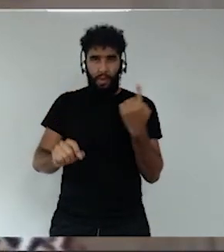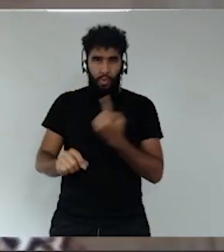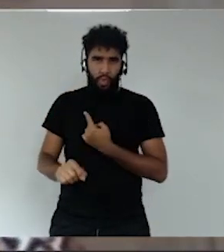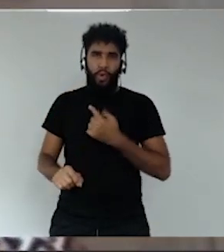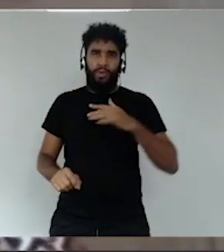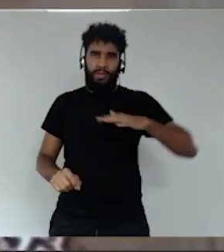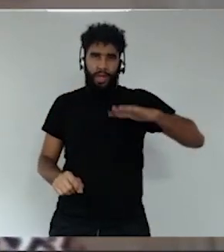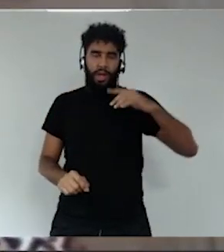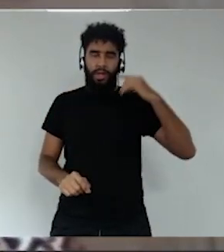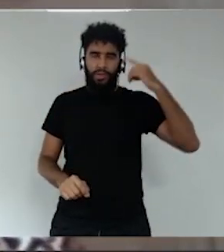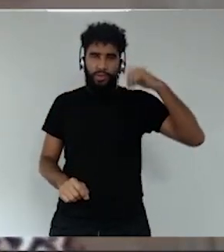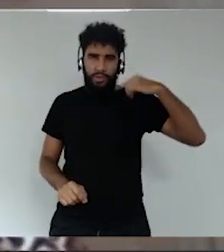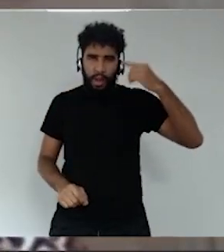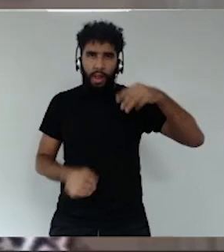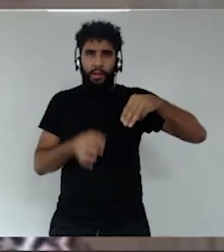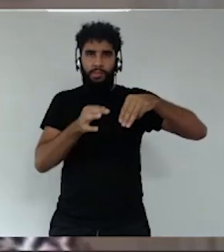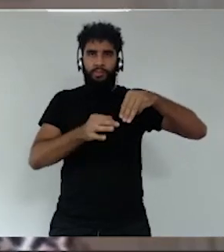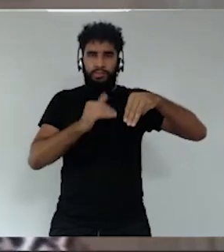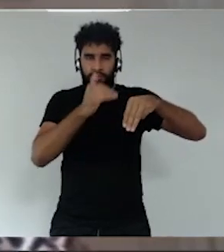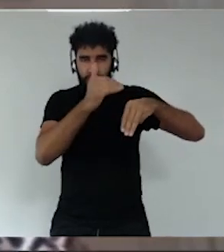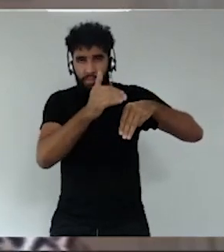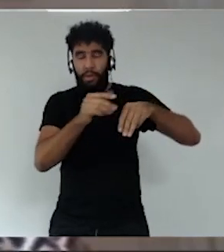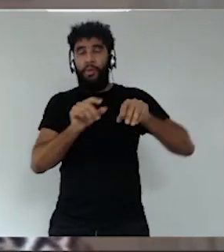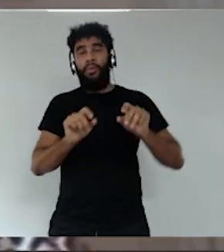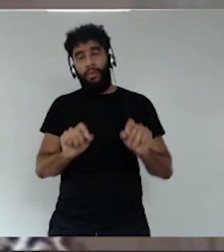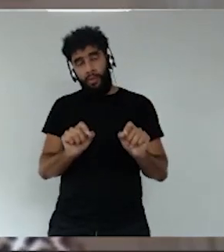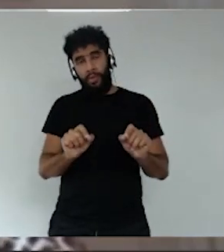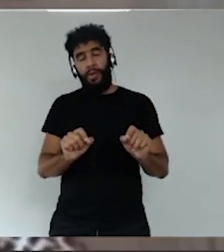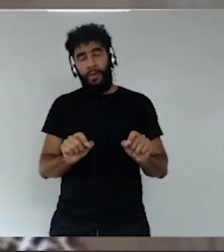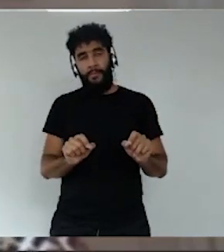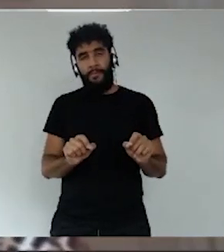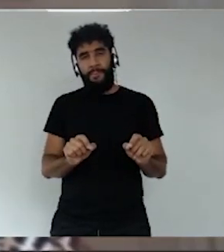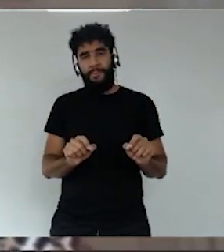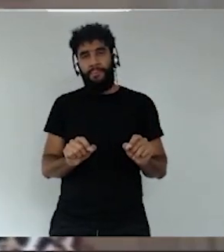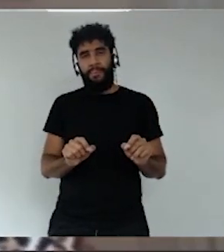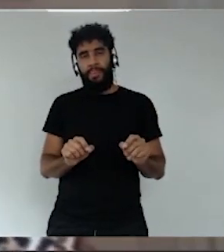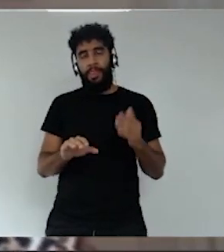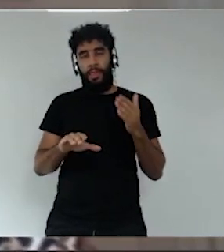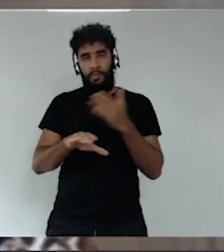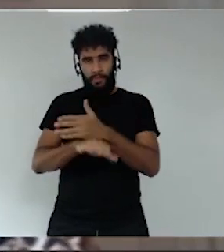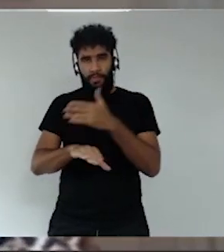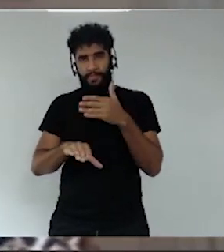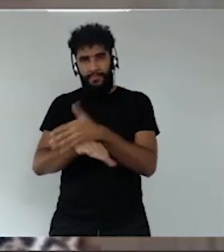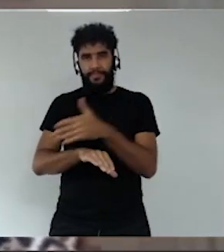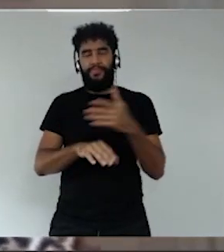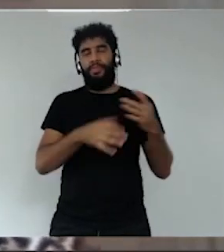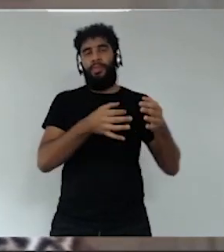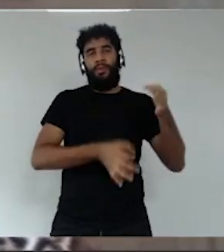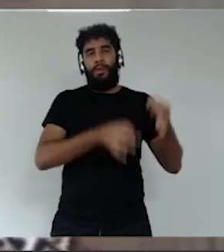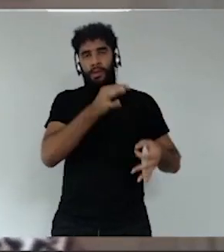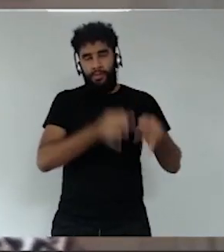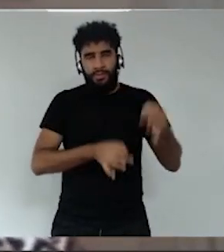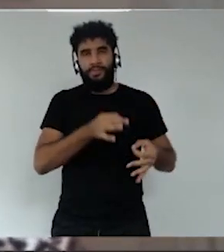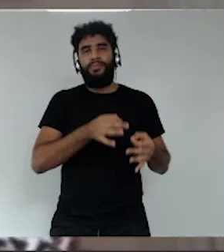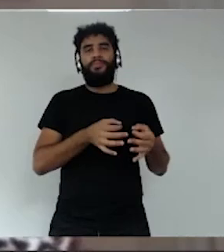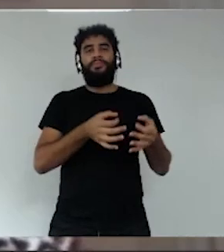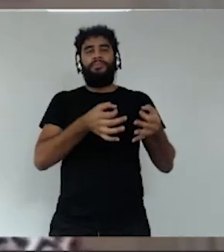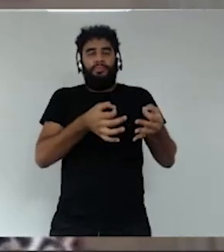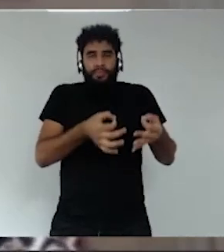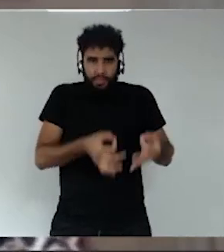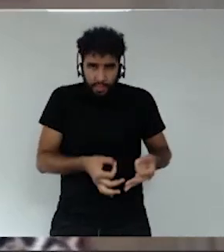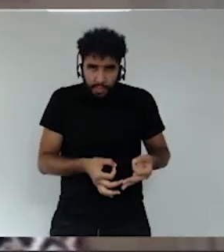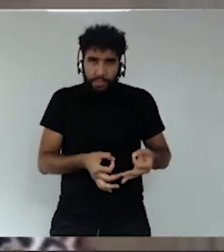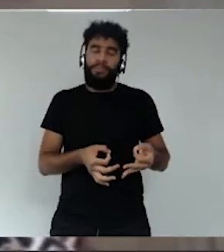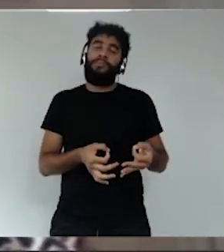direito, advogados, magistrados, que o verdadeiro acesso à justiça, esse acesso à ordem jurídica justa, buscado